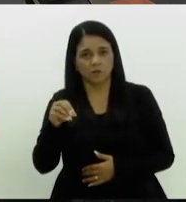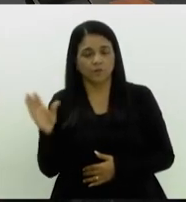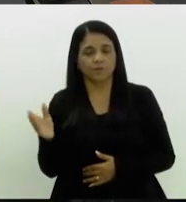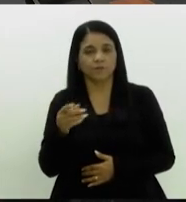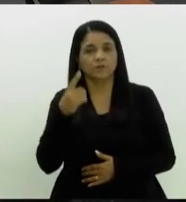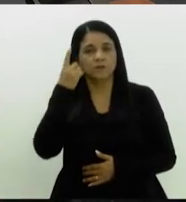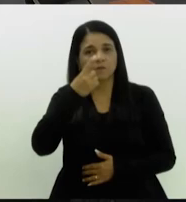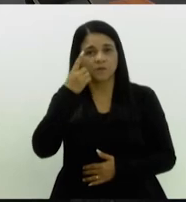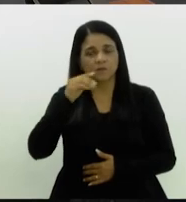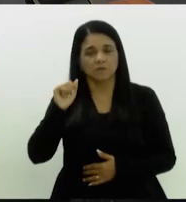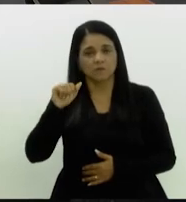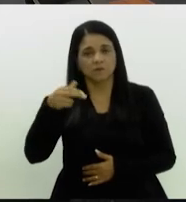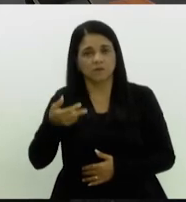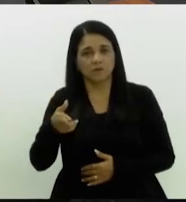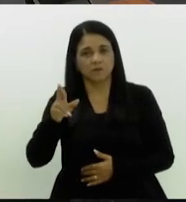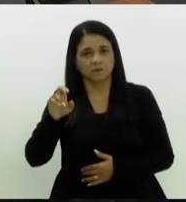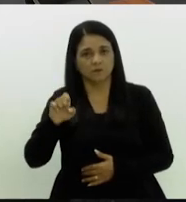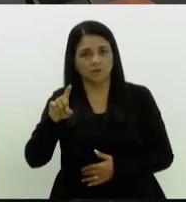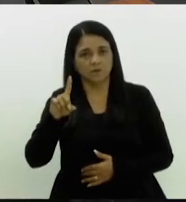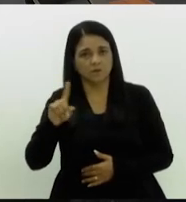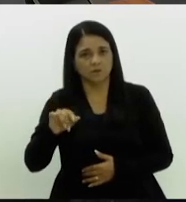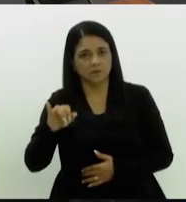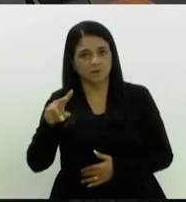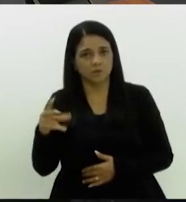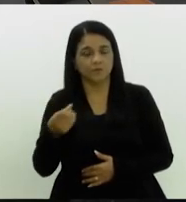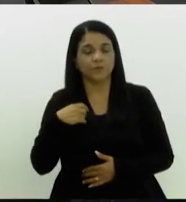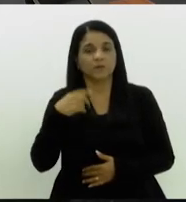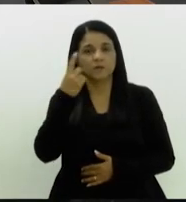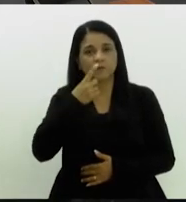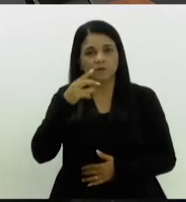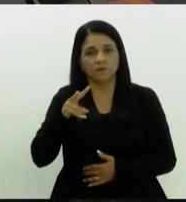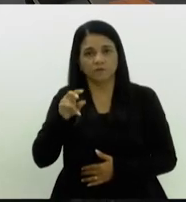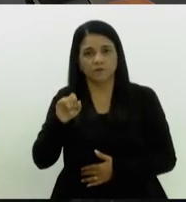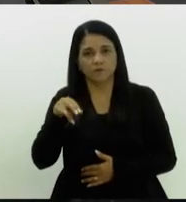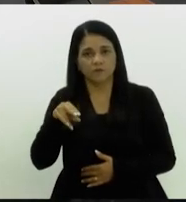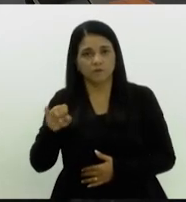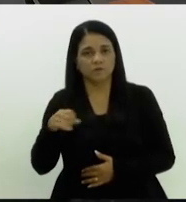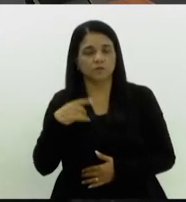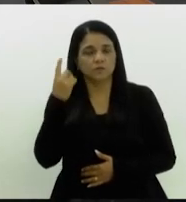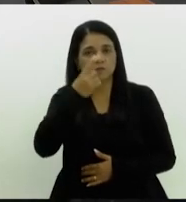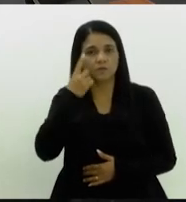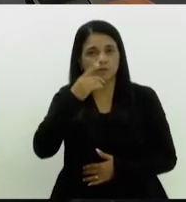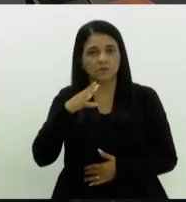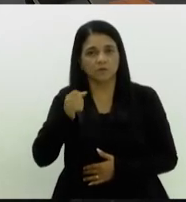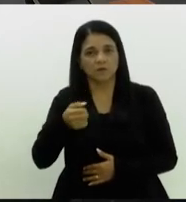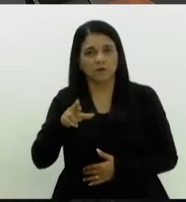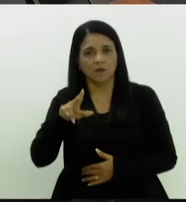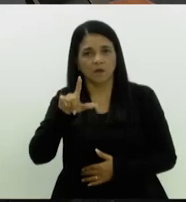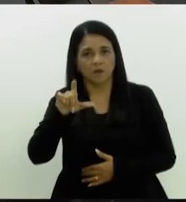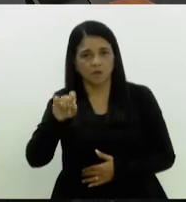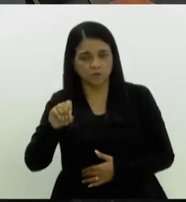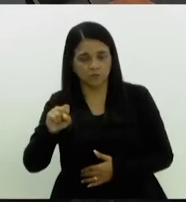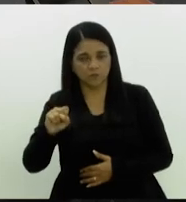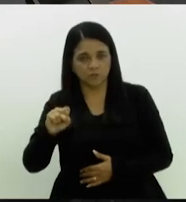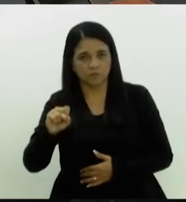Andrezinho Siciliano. Deputado Vinícius Cozzolino. Deputado